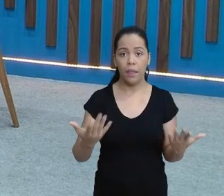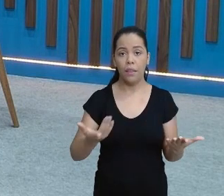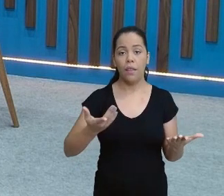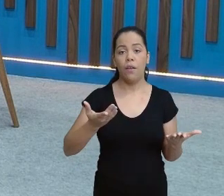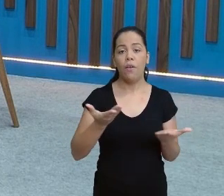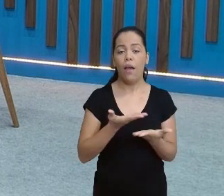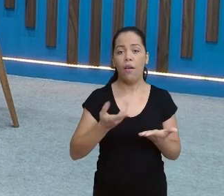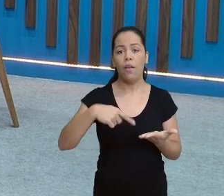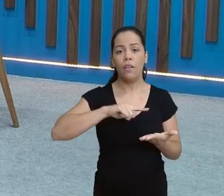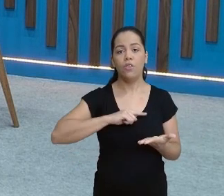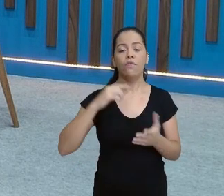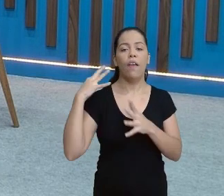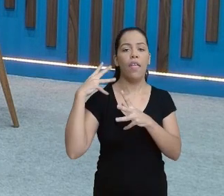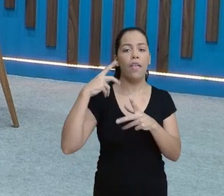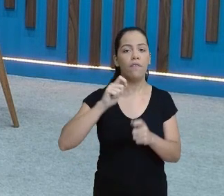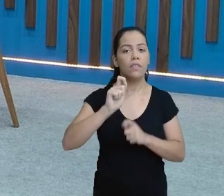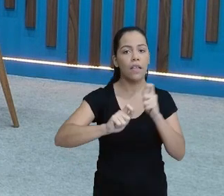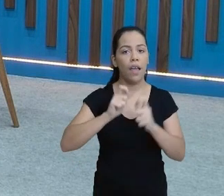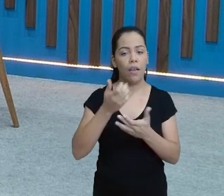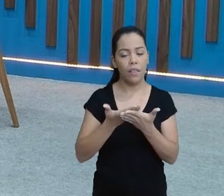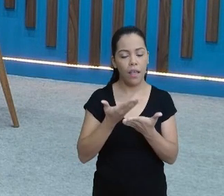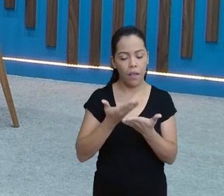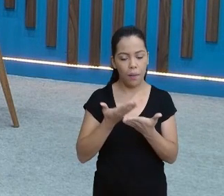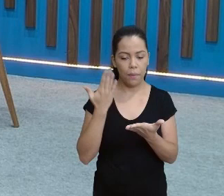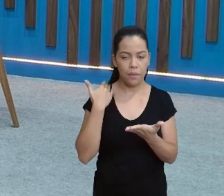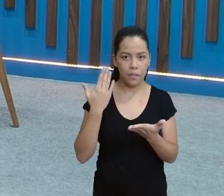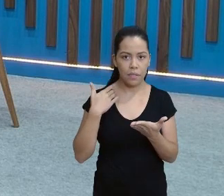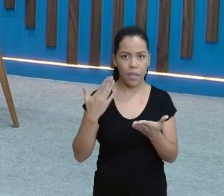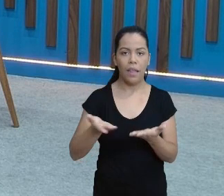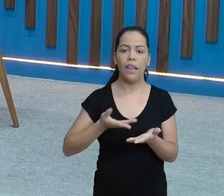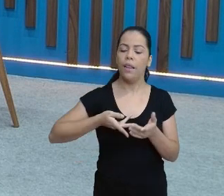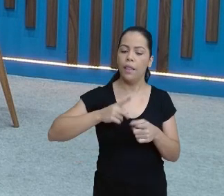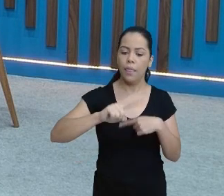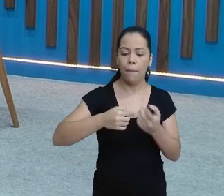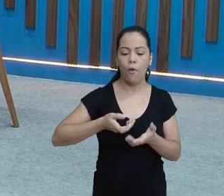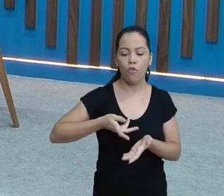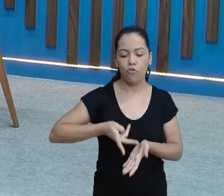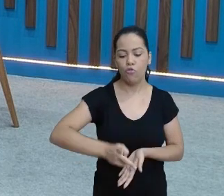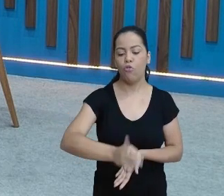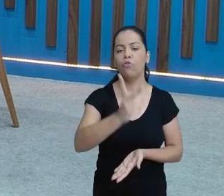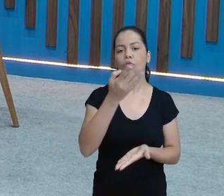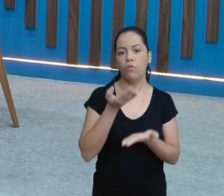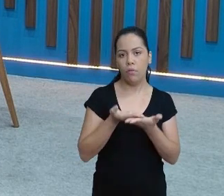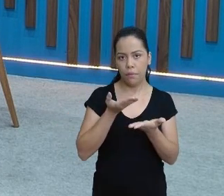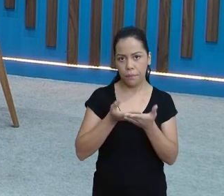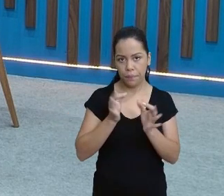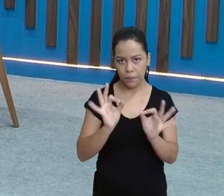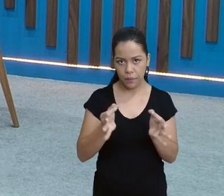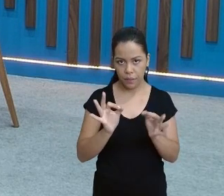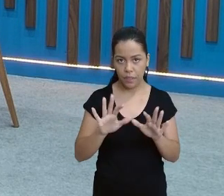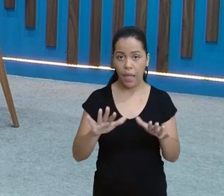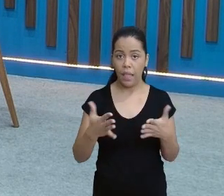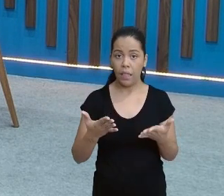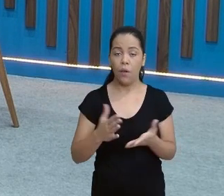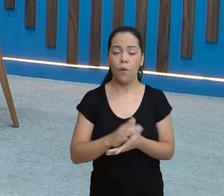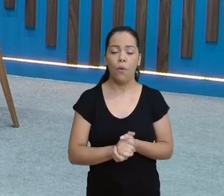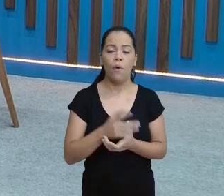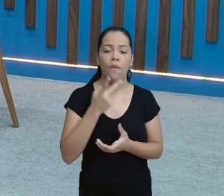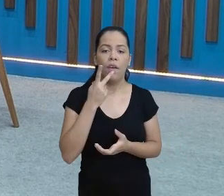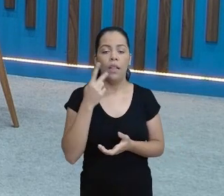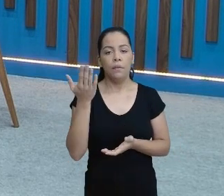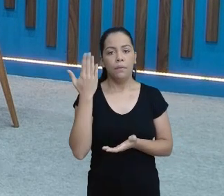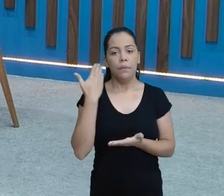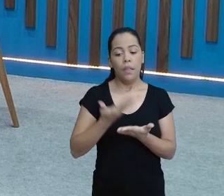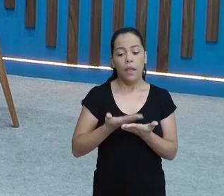falou na aula anterior e dar prosseguimento nas ideias, tá certo? Então, quando a gente comentou na aula anterior de